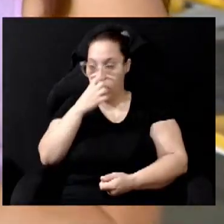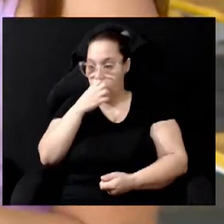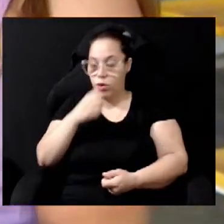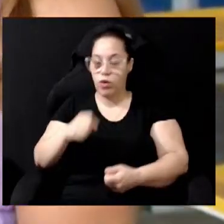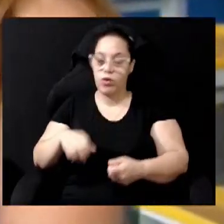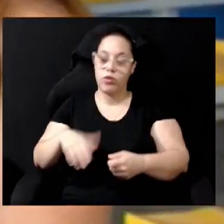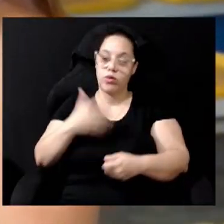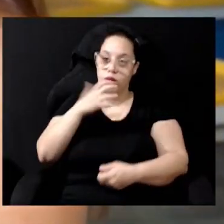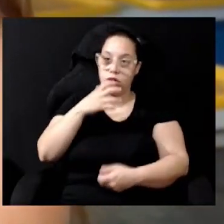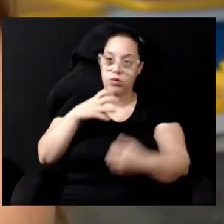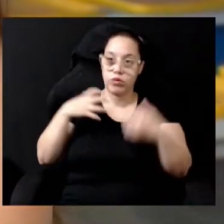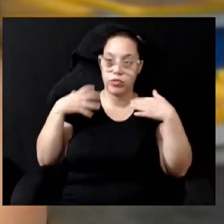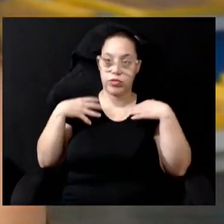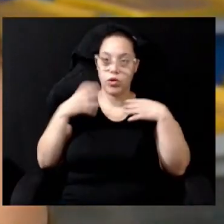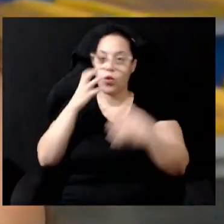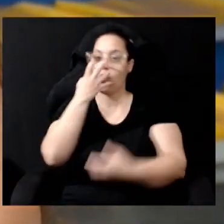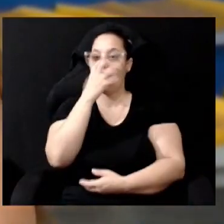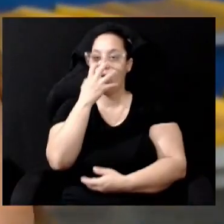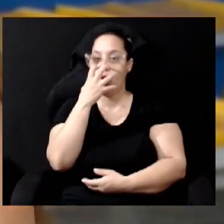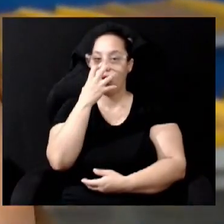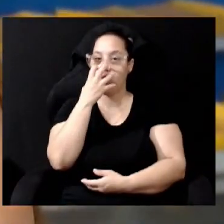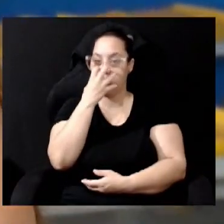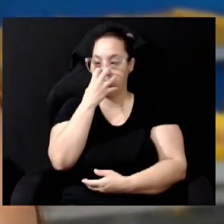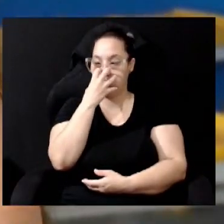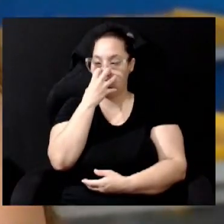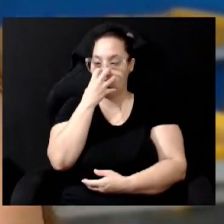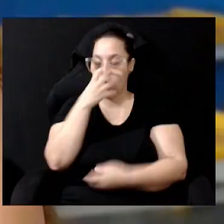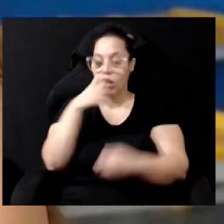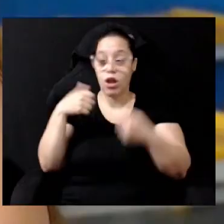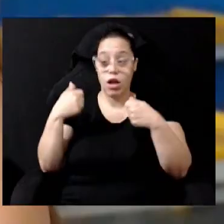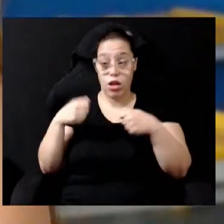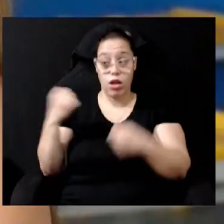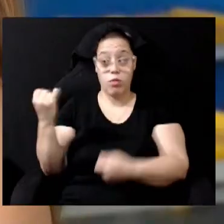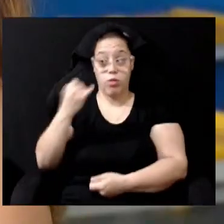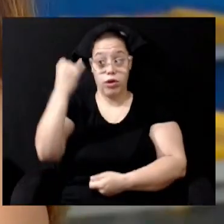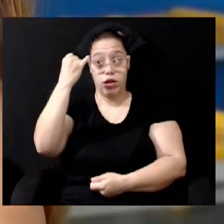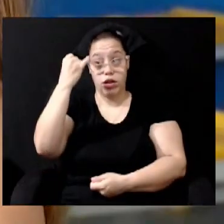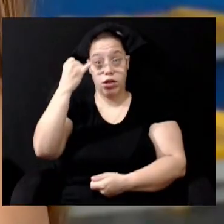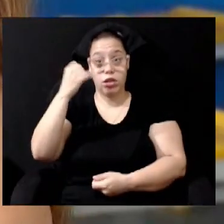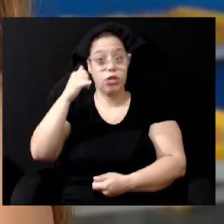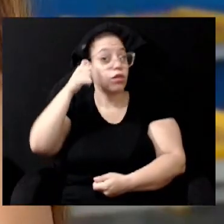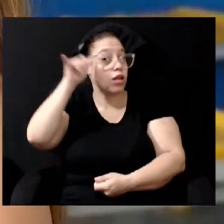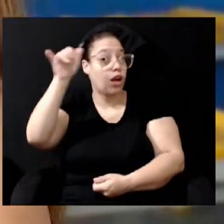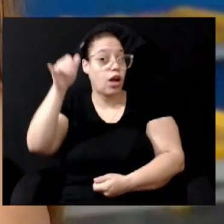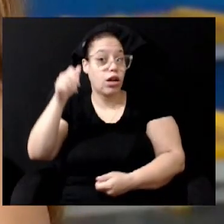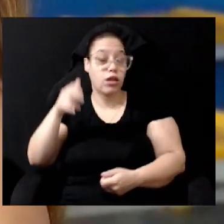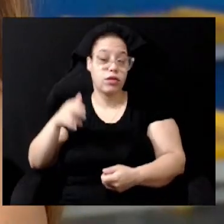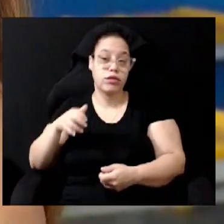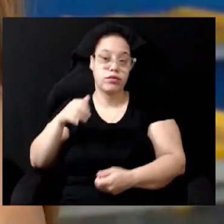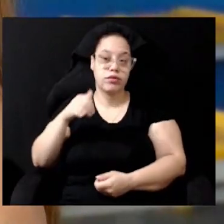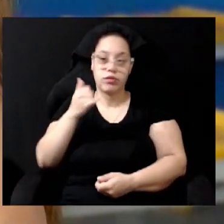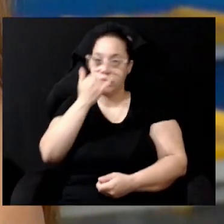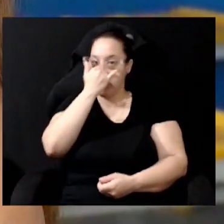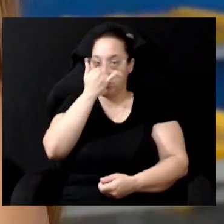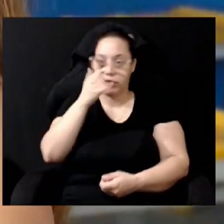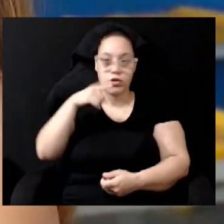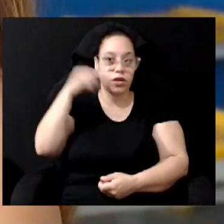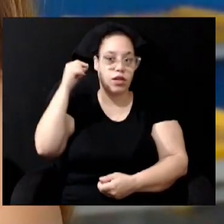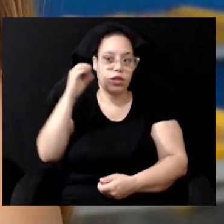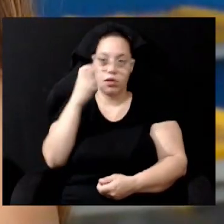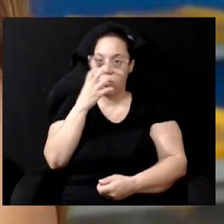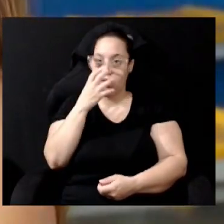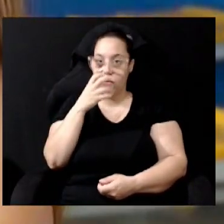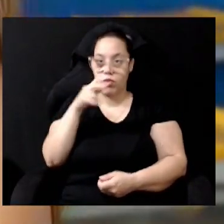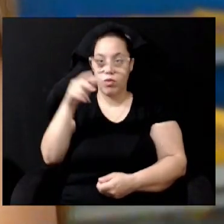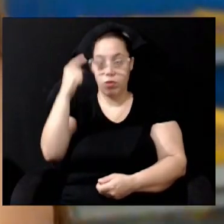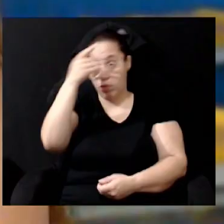trazer com focinheira. Importante para evitar acidentes, né, porque terão gatos e cães, pessoas,